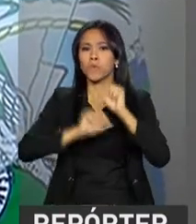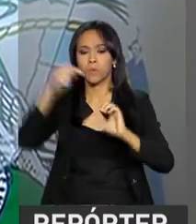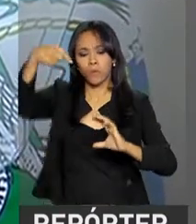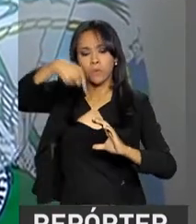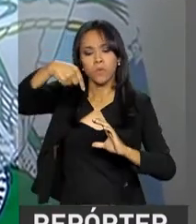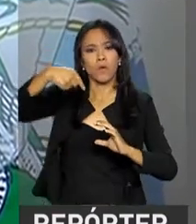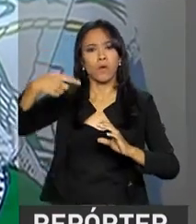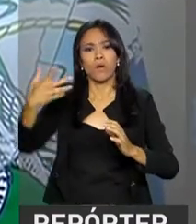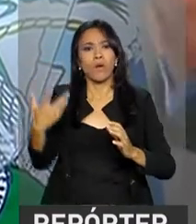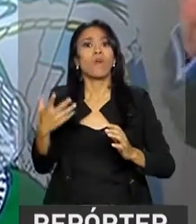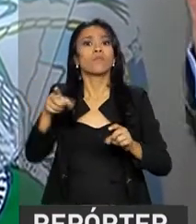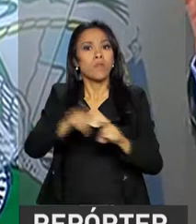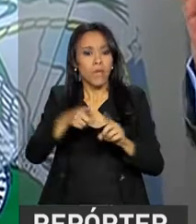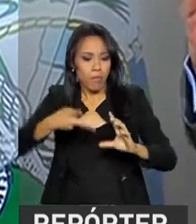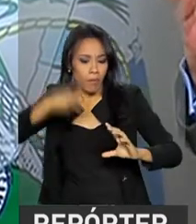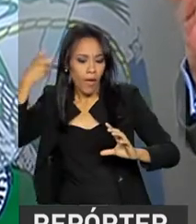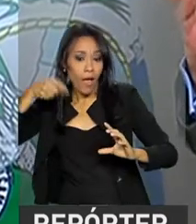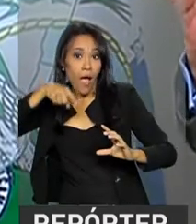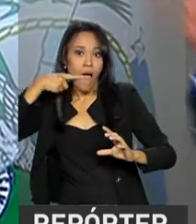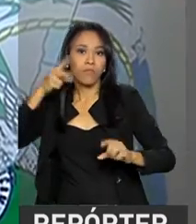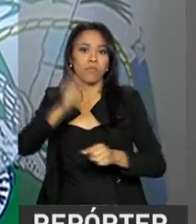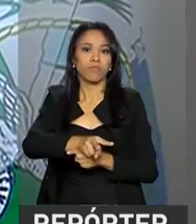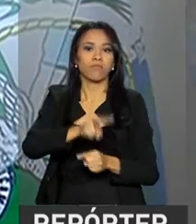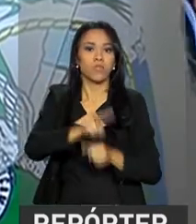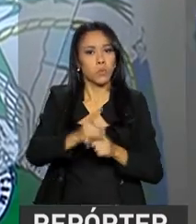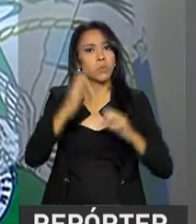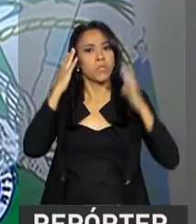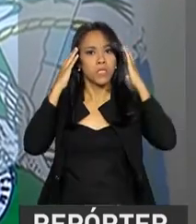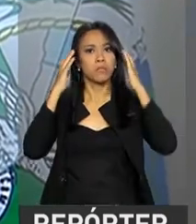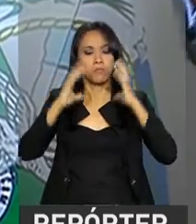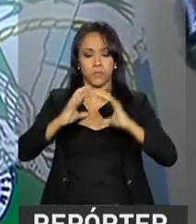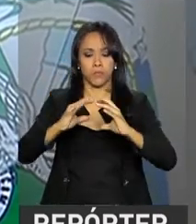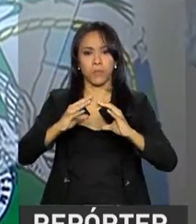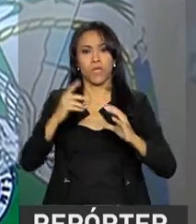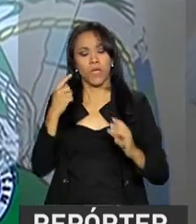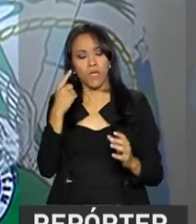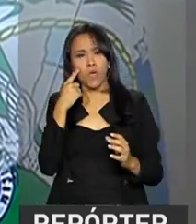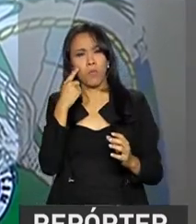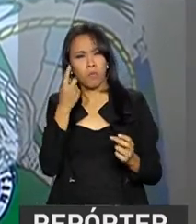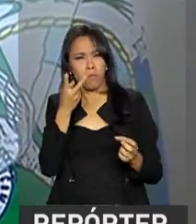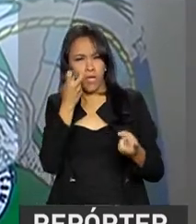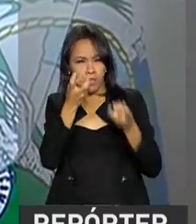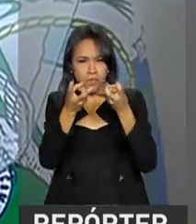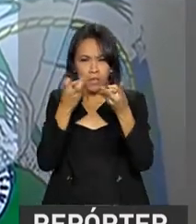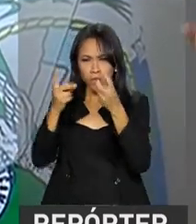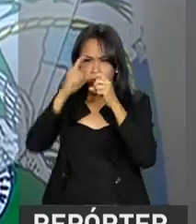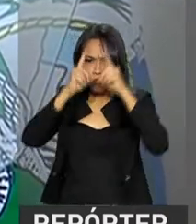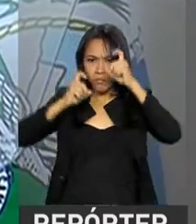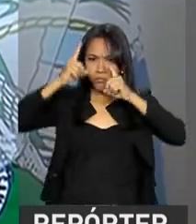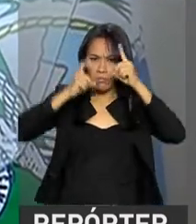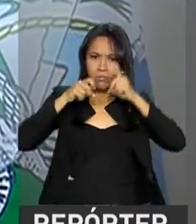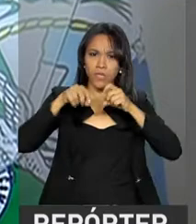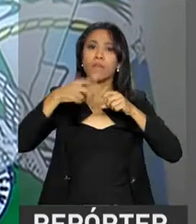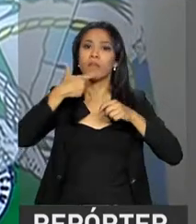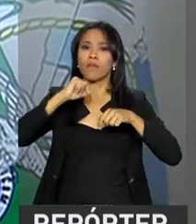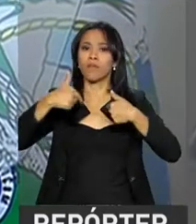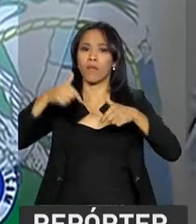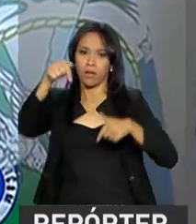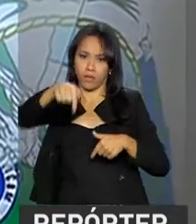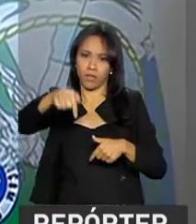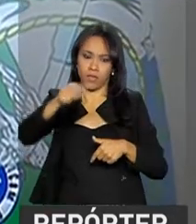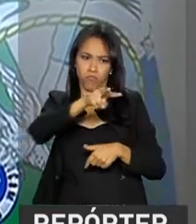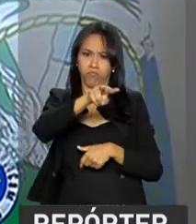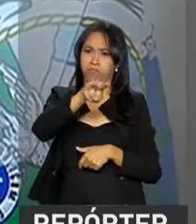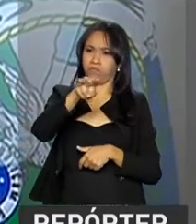não só detecta como imediatamente cuida não é e pude perceber na fisionomia de todos aqueles que aqui trabalham de todos aqueles que